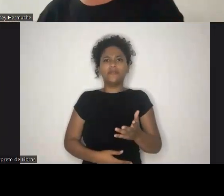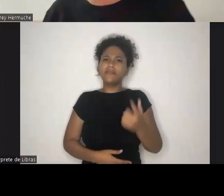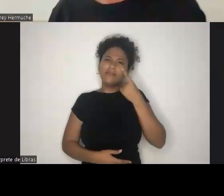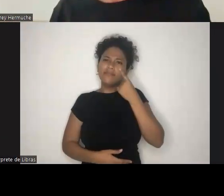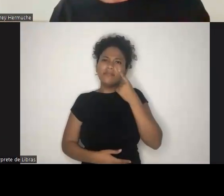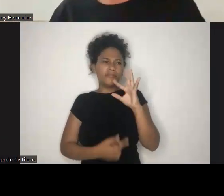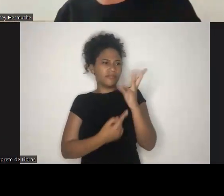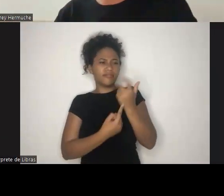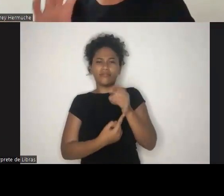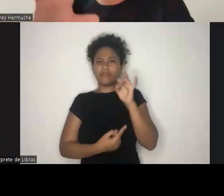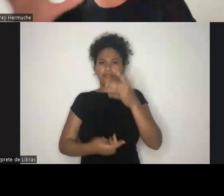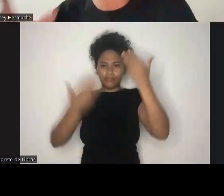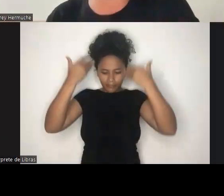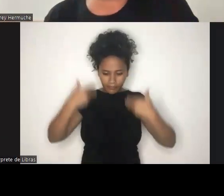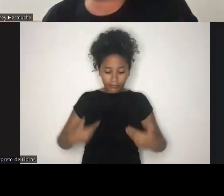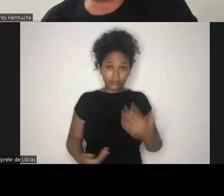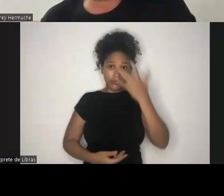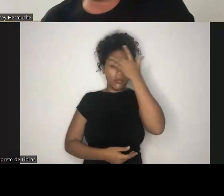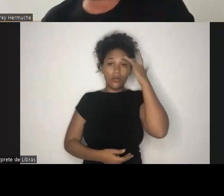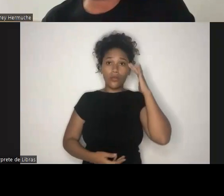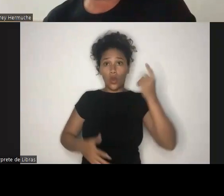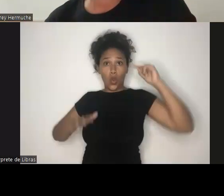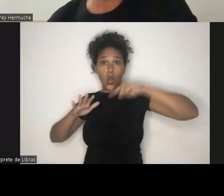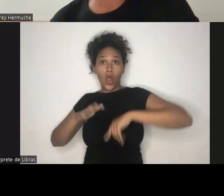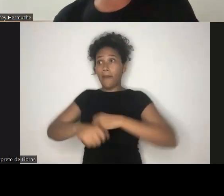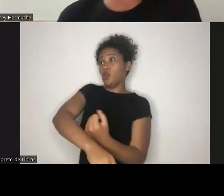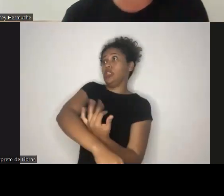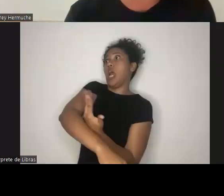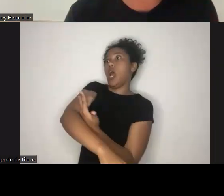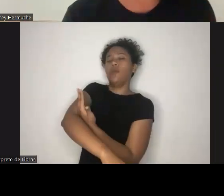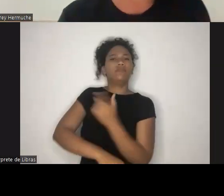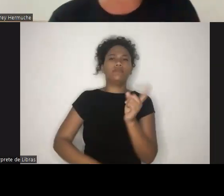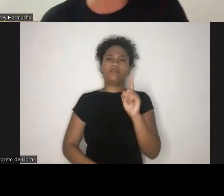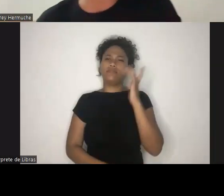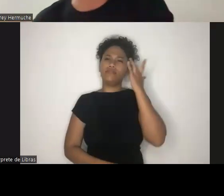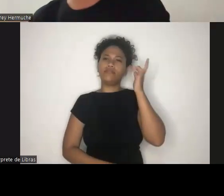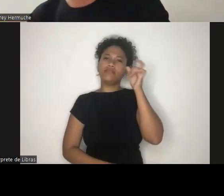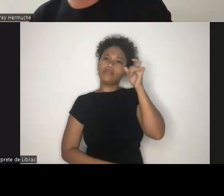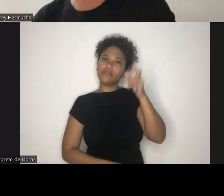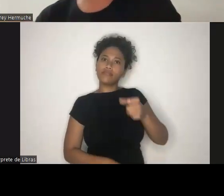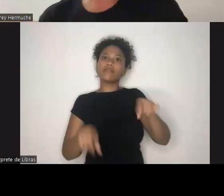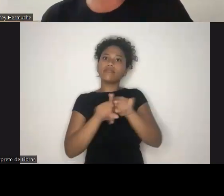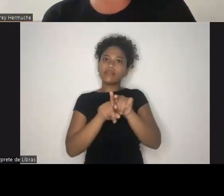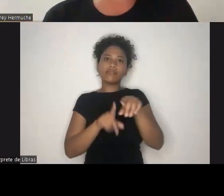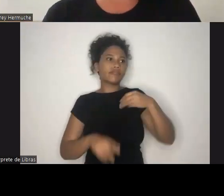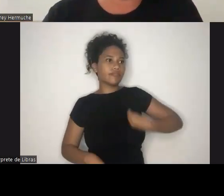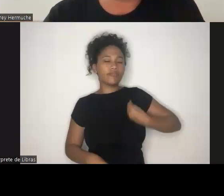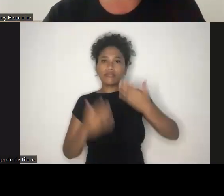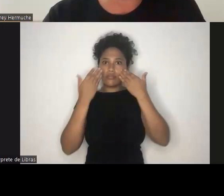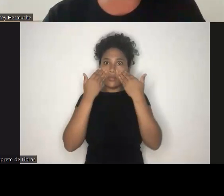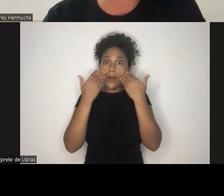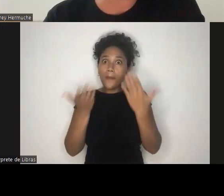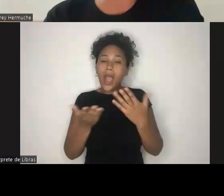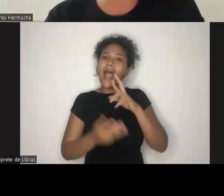aquele arquétipo de uma pessoa mergulhada nas emoções eu acho muito interessante ele também trazer a tônica da Razão